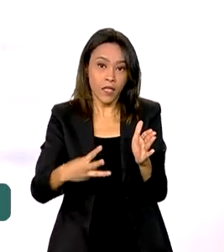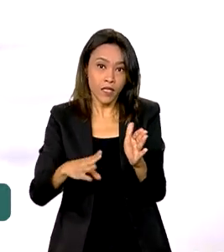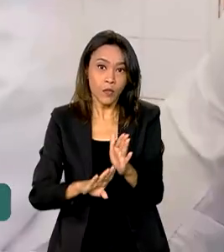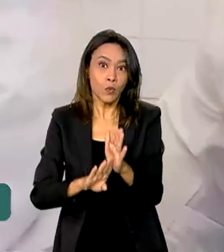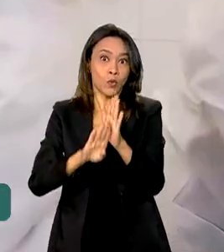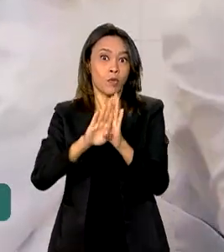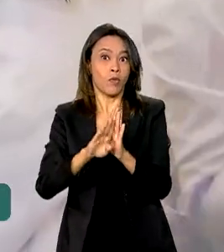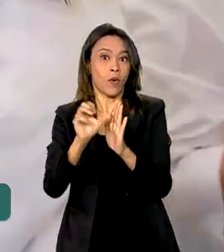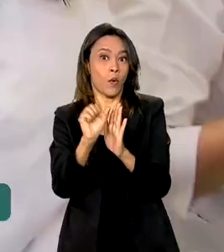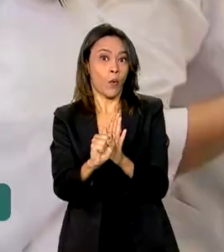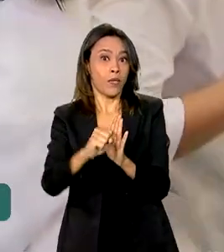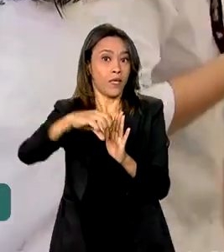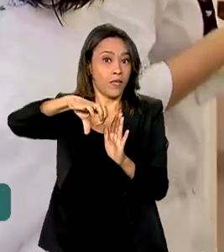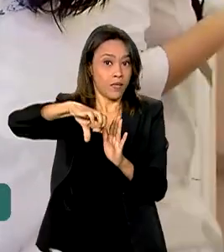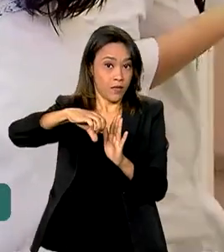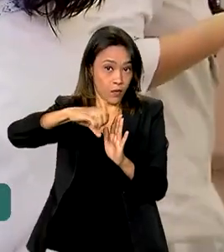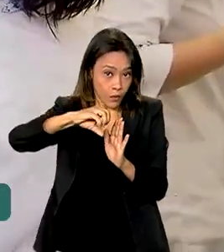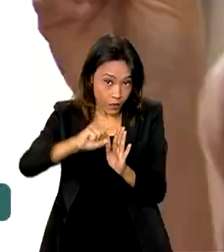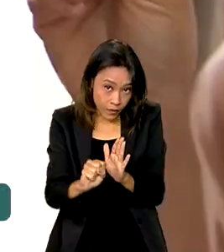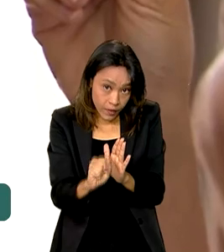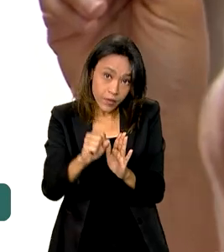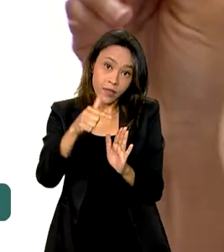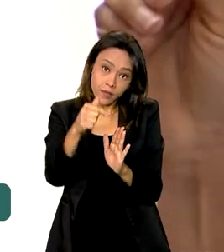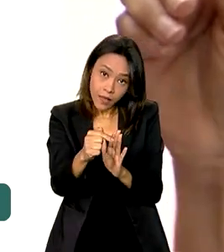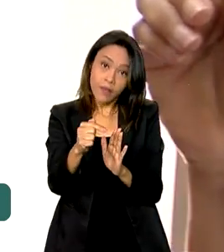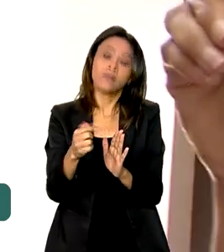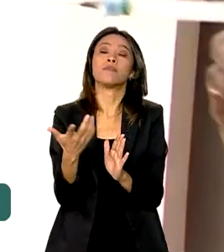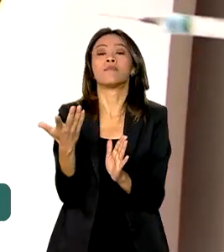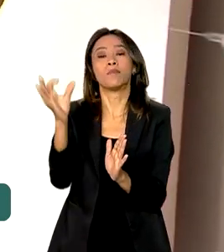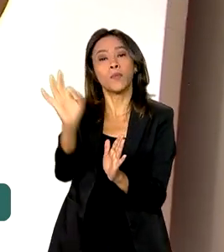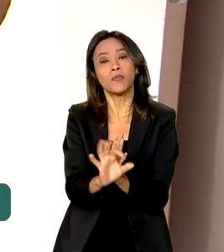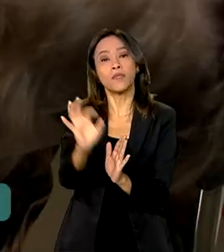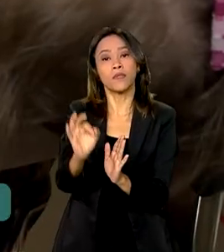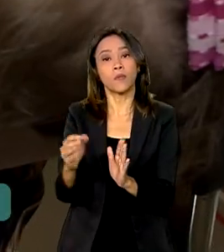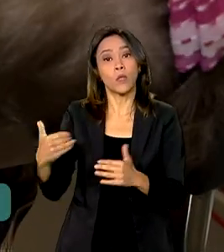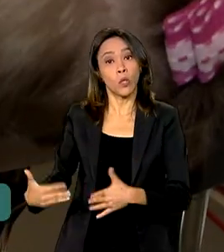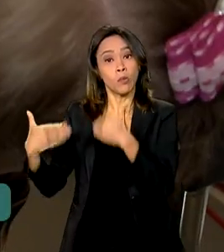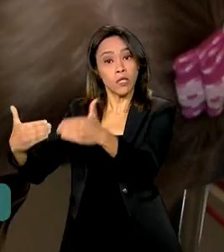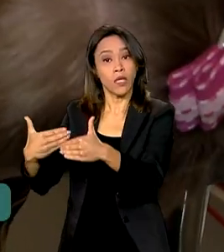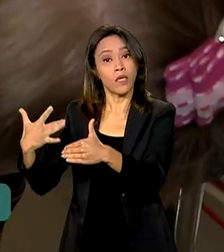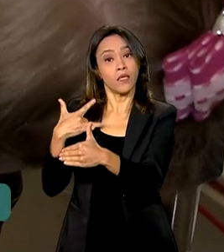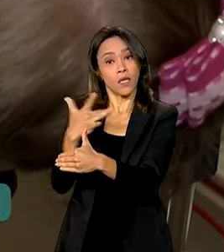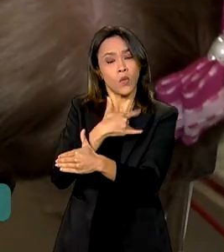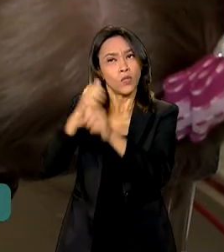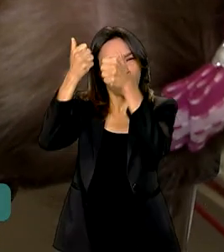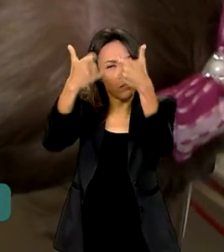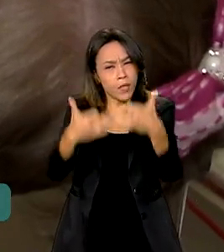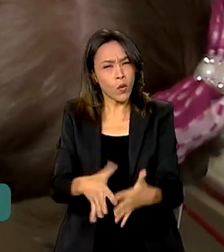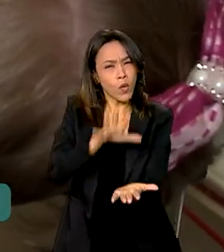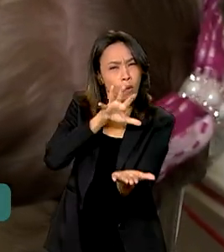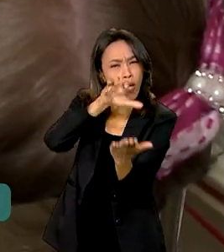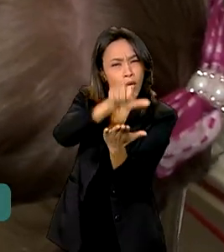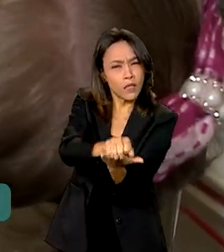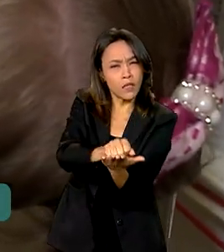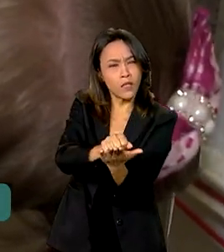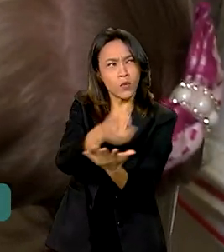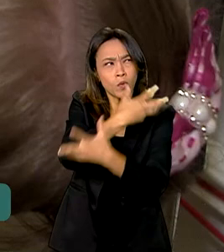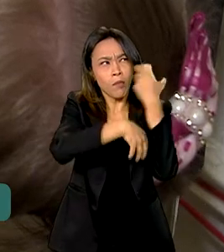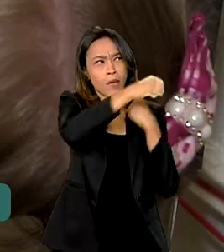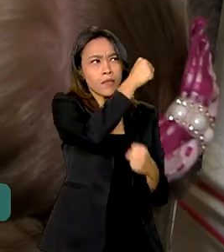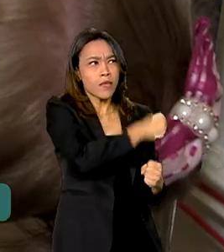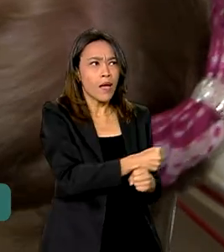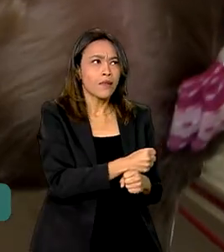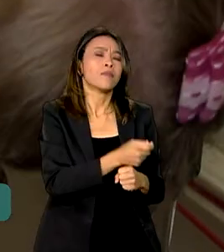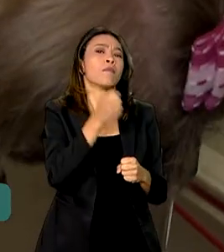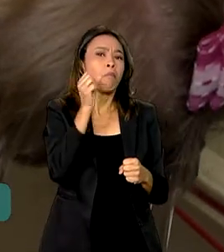para 87%. De acordo com o Ministério da Saúde, os dados do ano passado ainda são preliminares